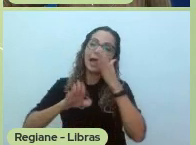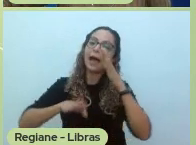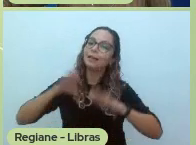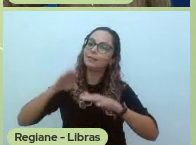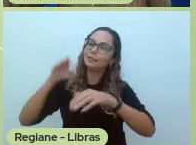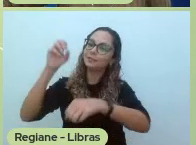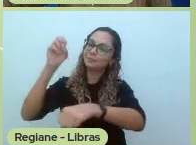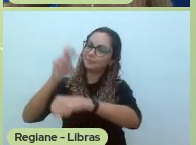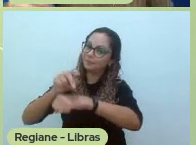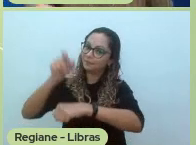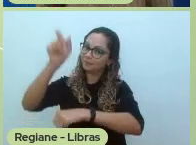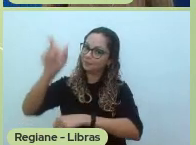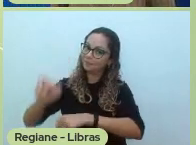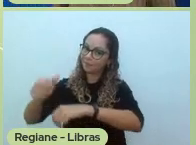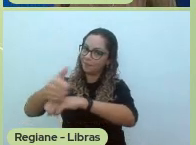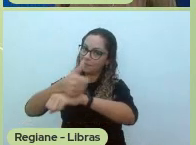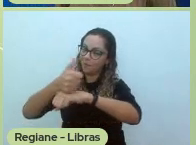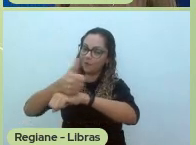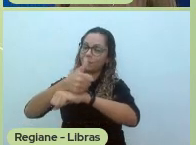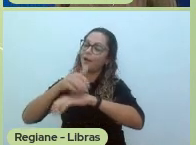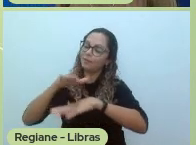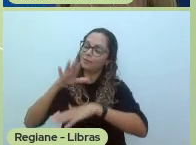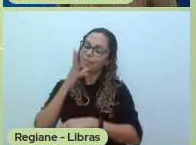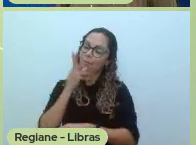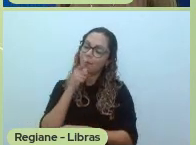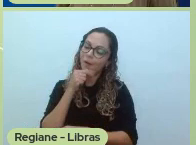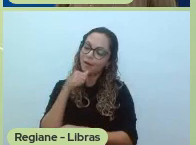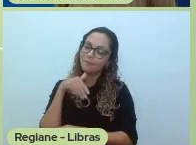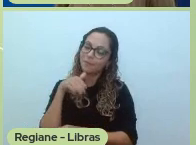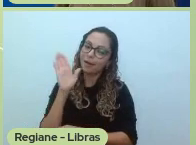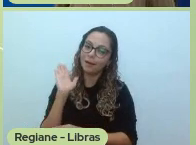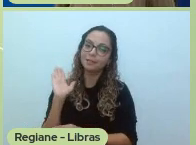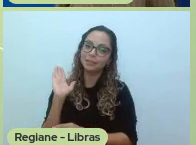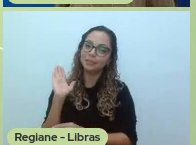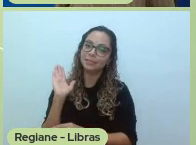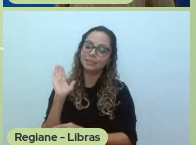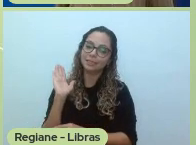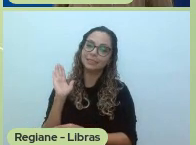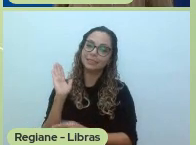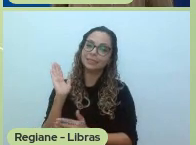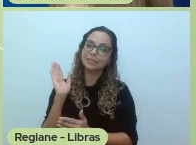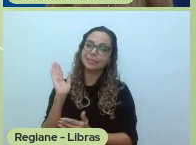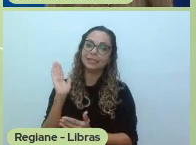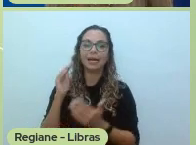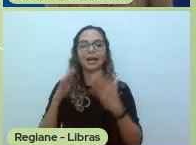encontrar esse profissional, eventualmente ele precisa de